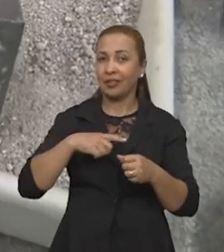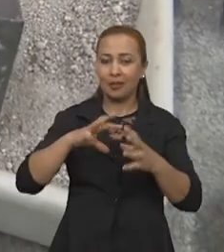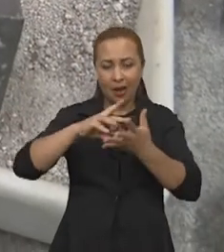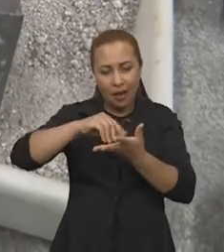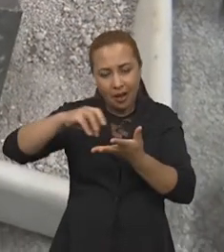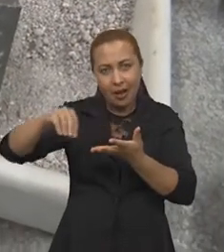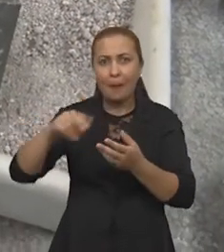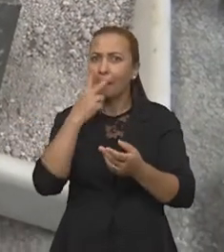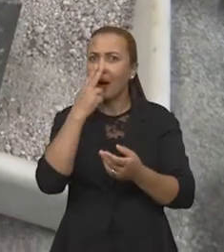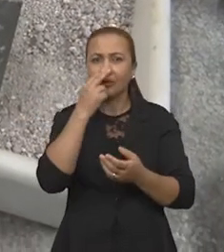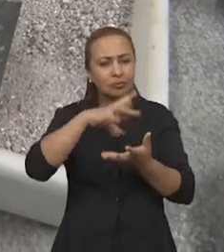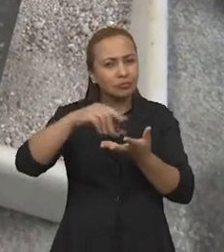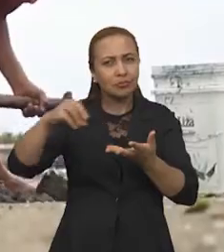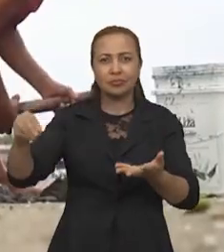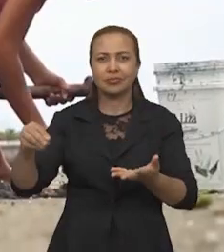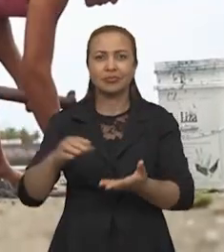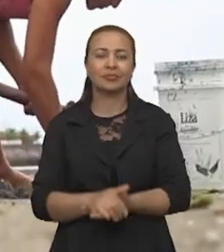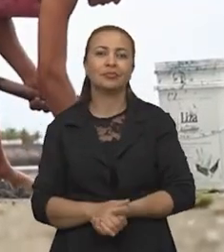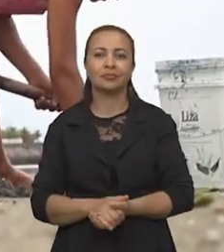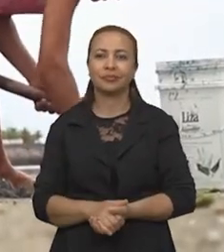Então a gente ficou com um material muito semelhante à areia.